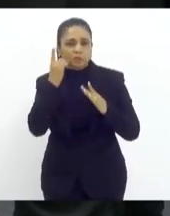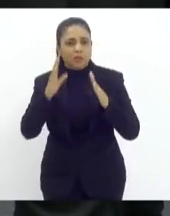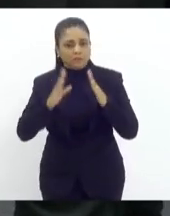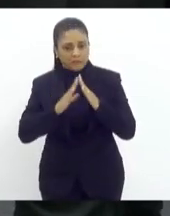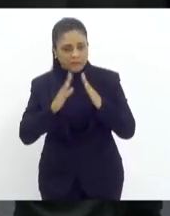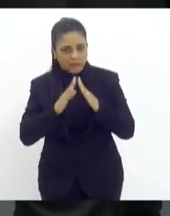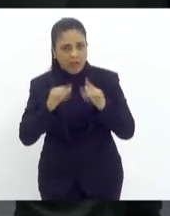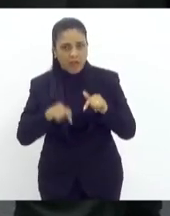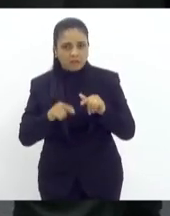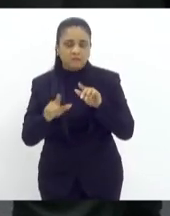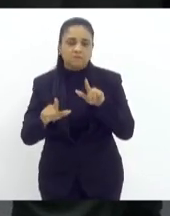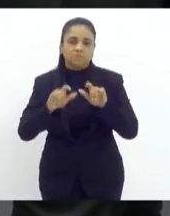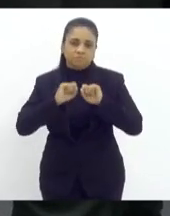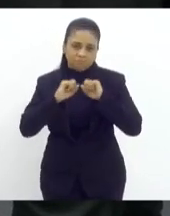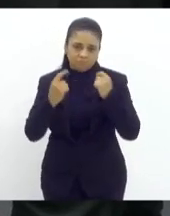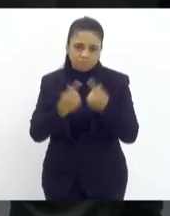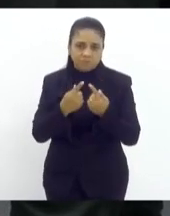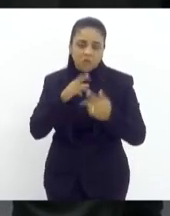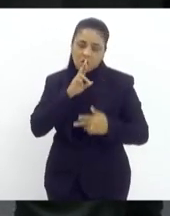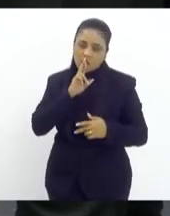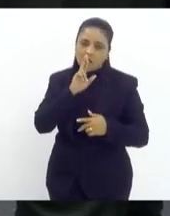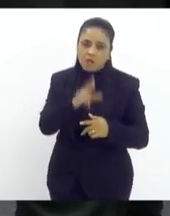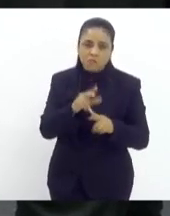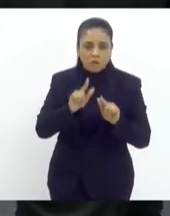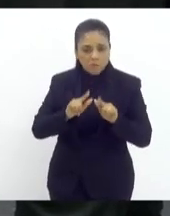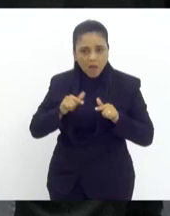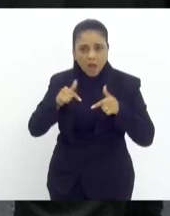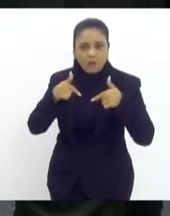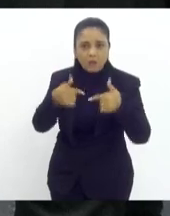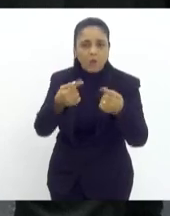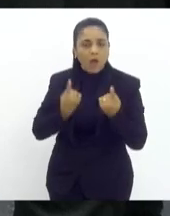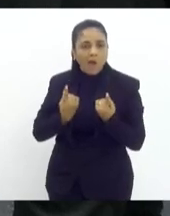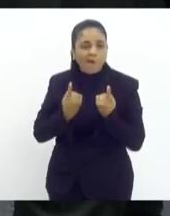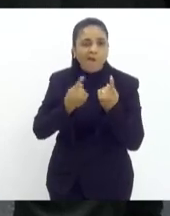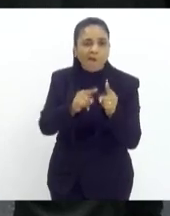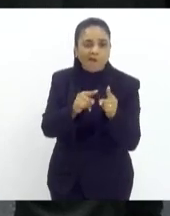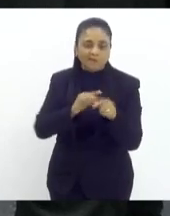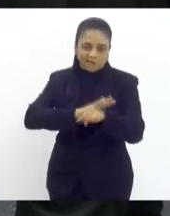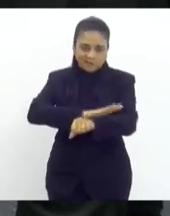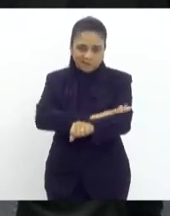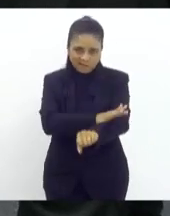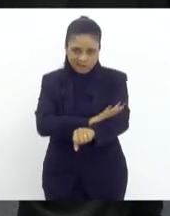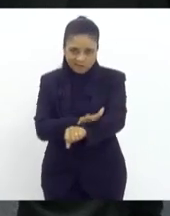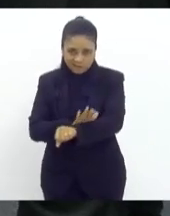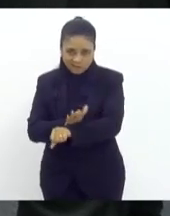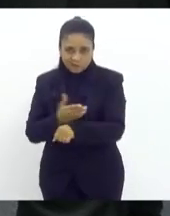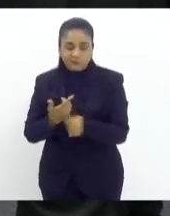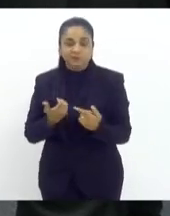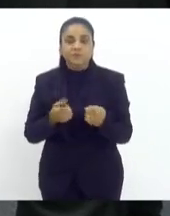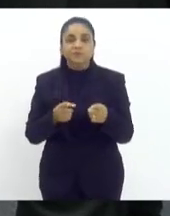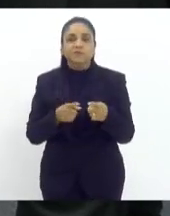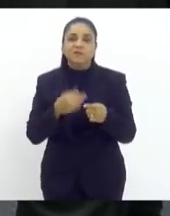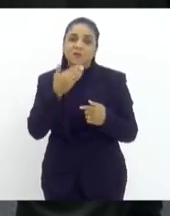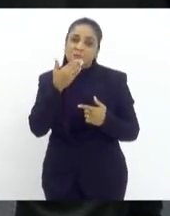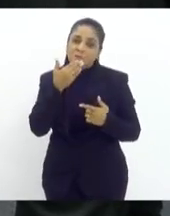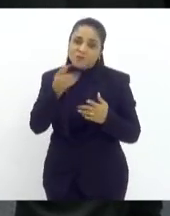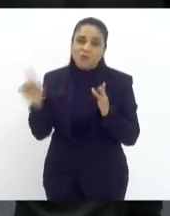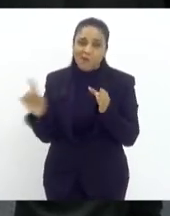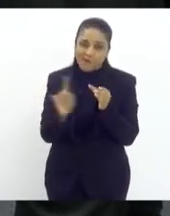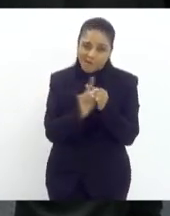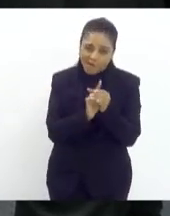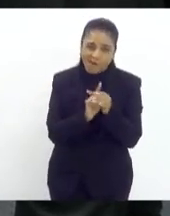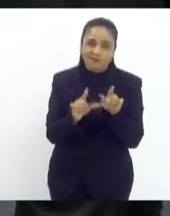as respostas necessárias para a gente atuar contra o racismo e pedir com a autoria também